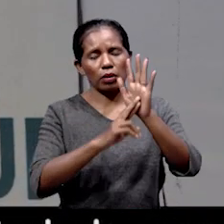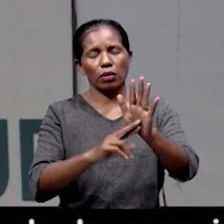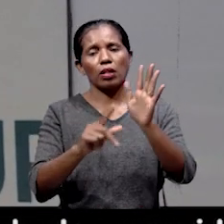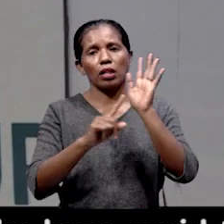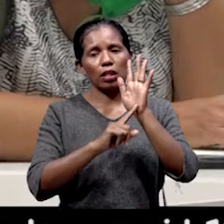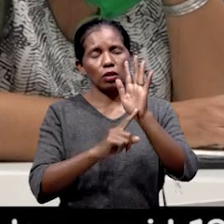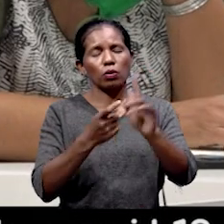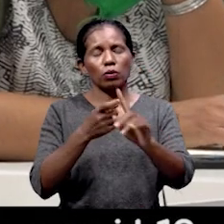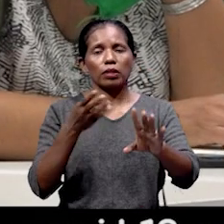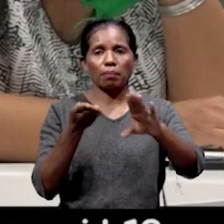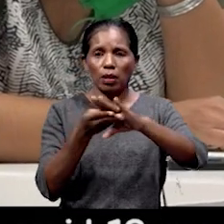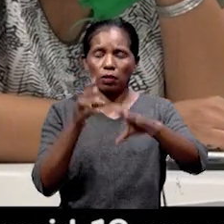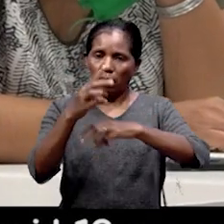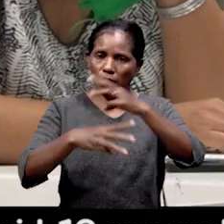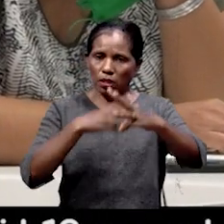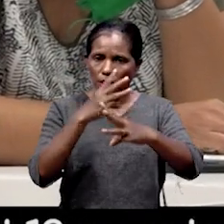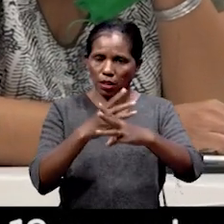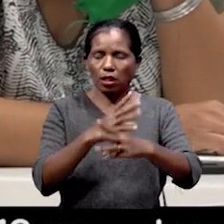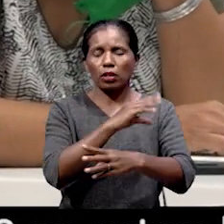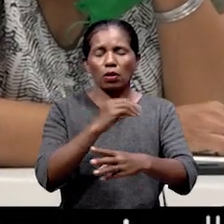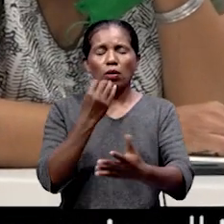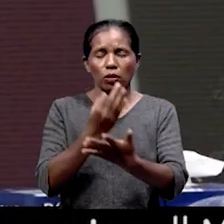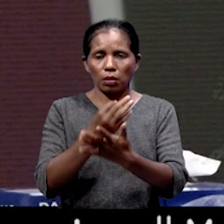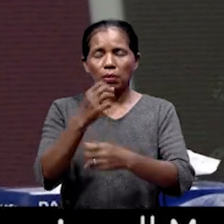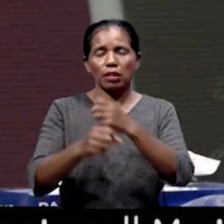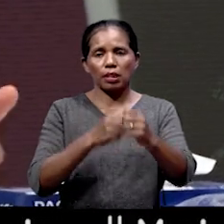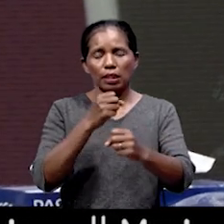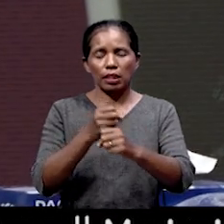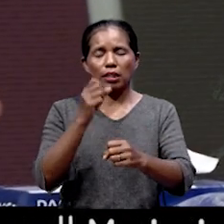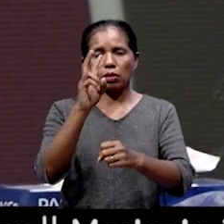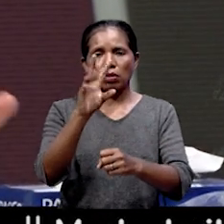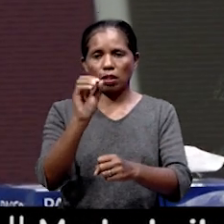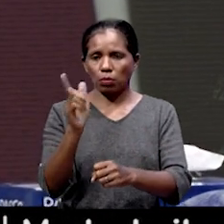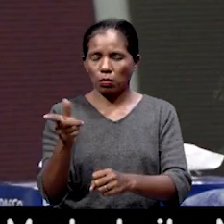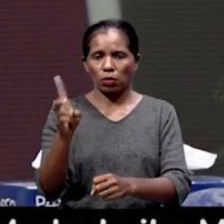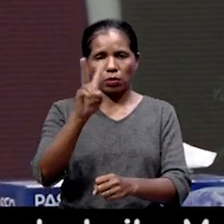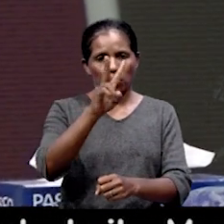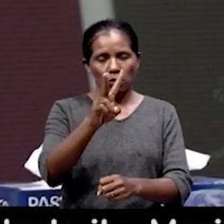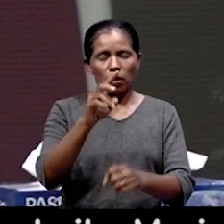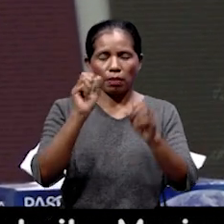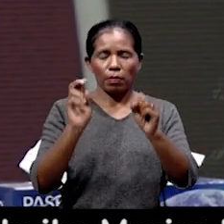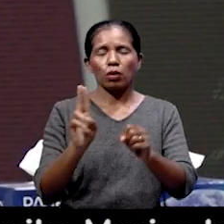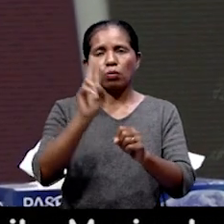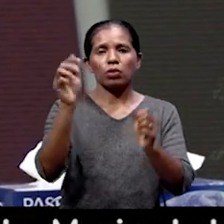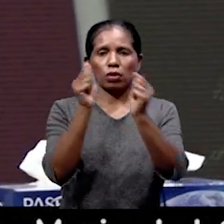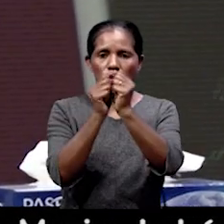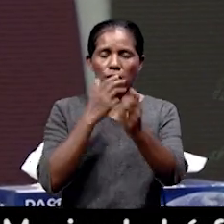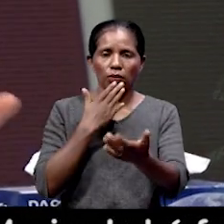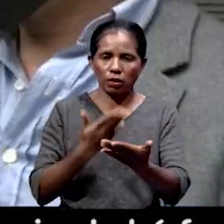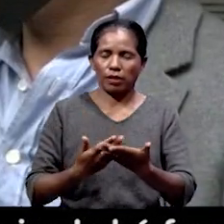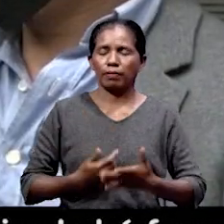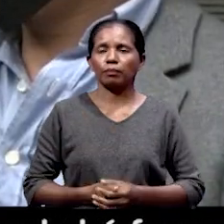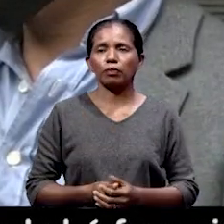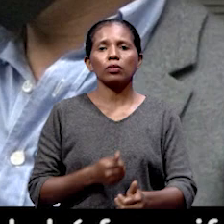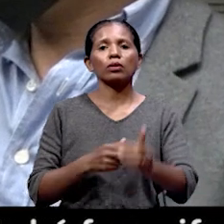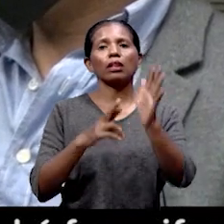husi Banco Mundial nune e orçamento batinan fiscal rihun rua rua nulu resin rua bele executa ho dia. Tui relatório